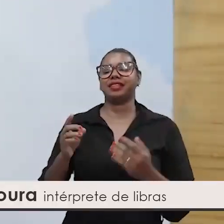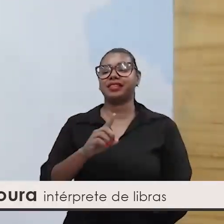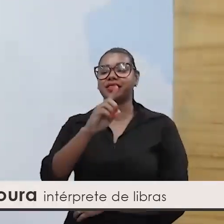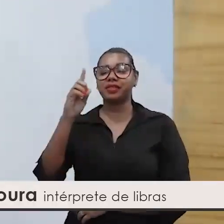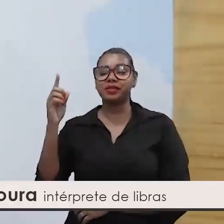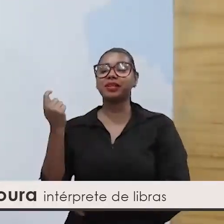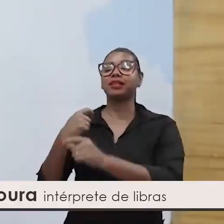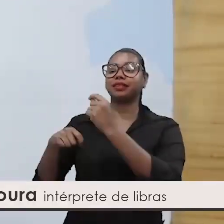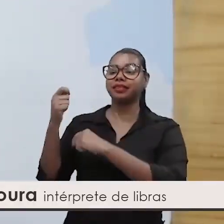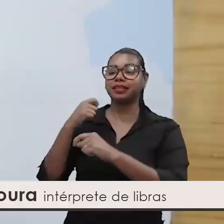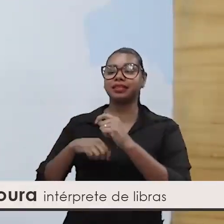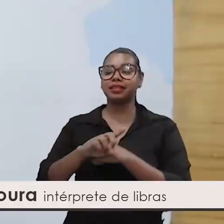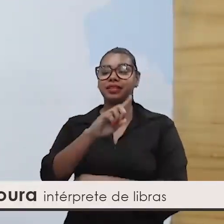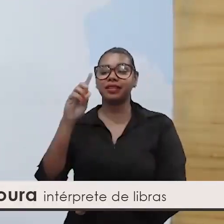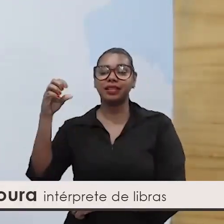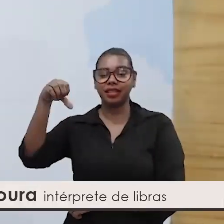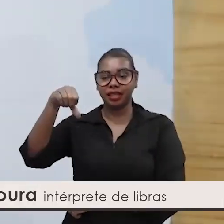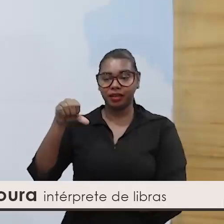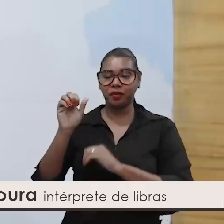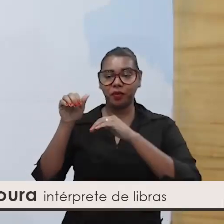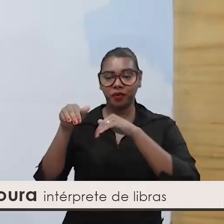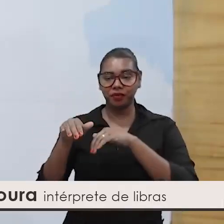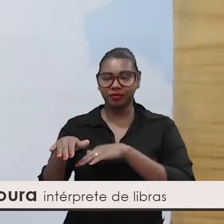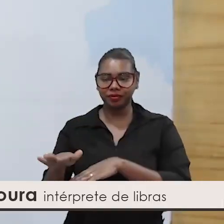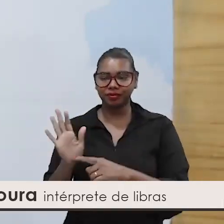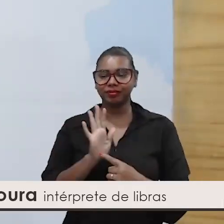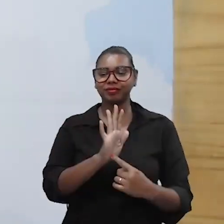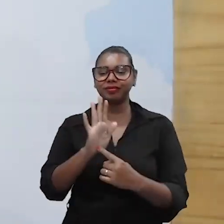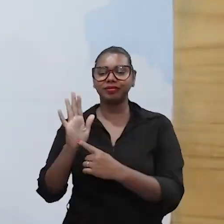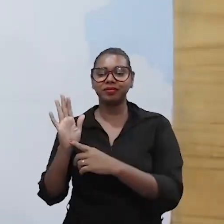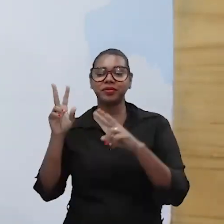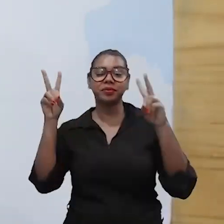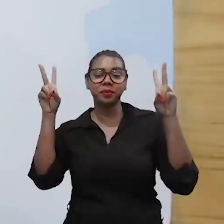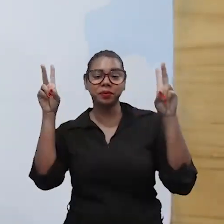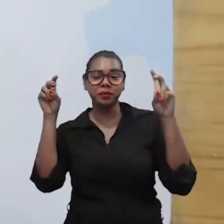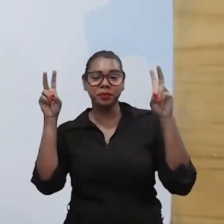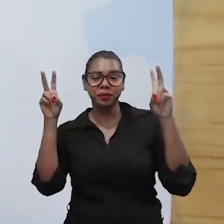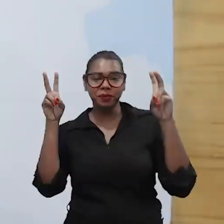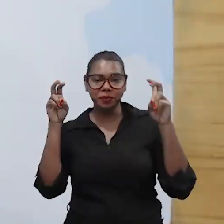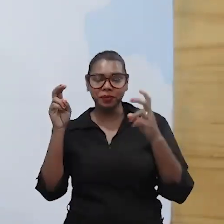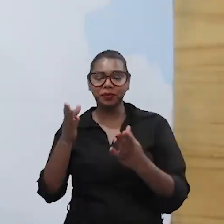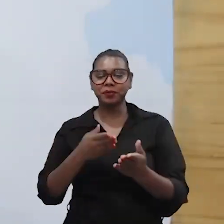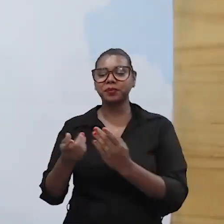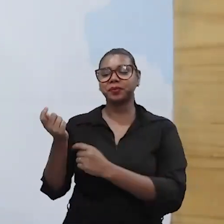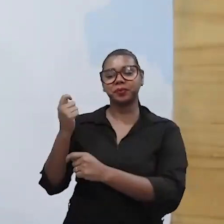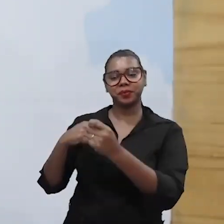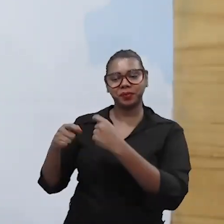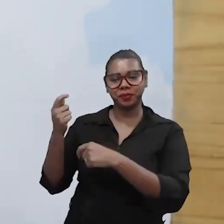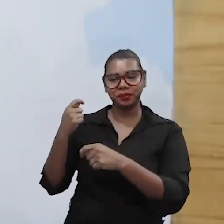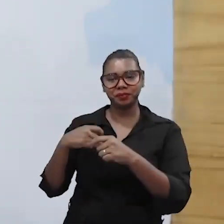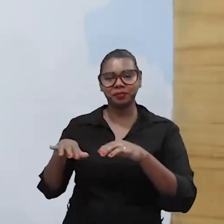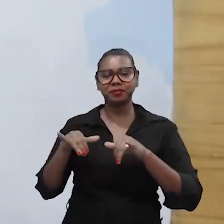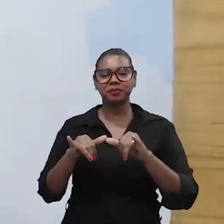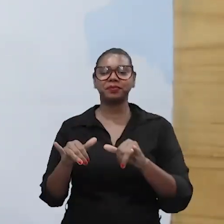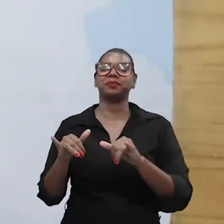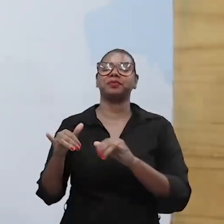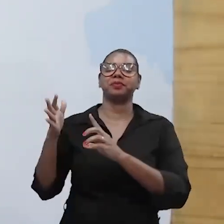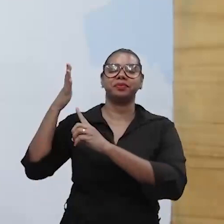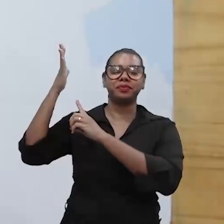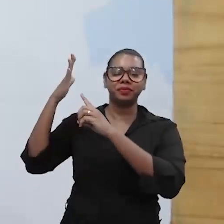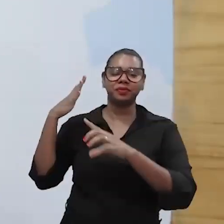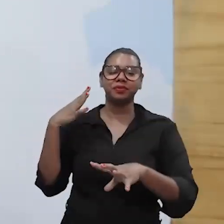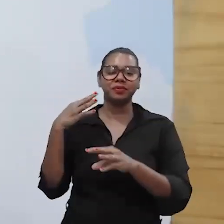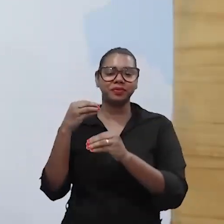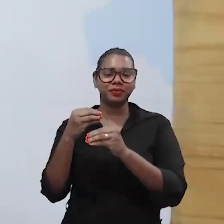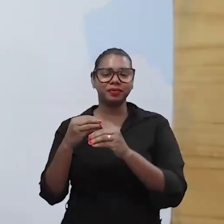que foi agora, dia 9 de setembro, nós colocamos a temática Os Caminhos do Administrador. O nosso evento ele está aqui ilustre,